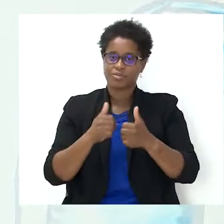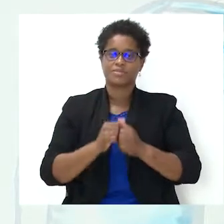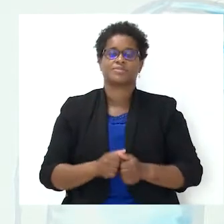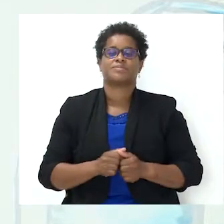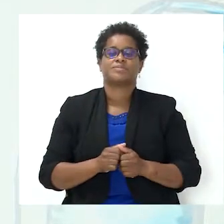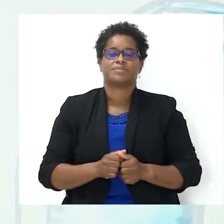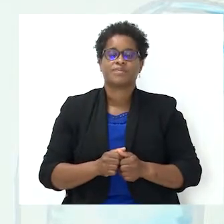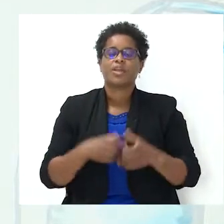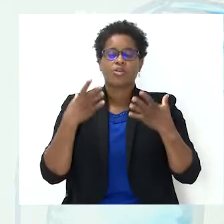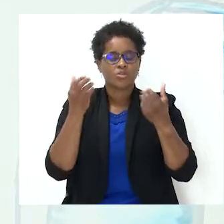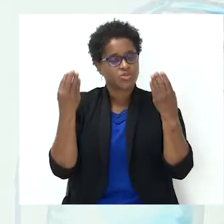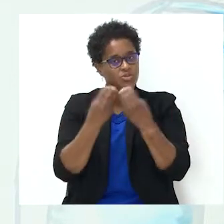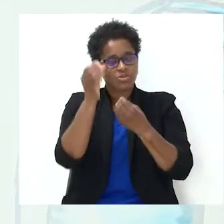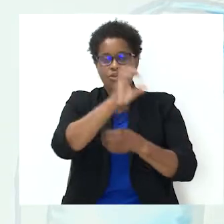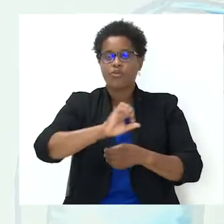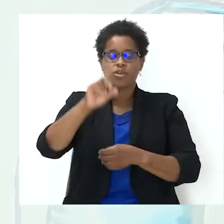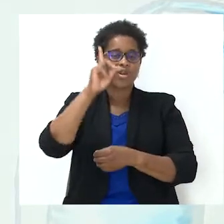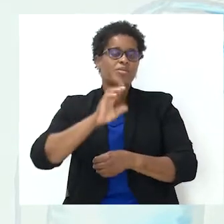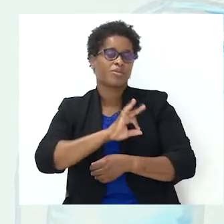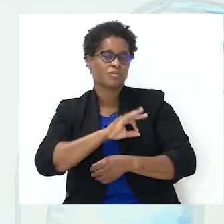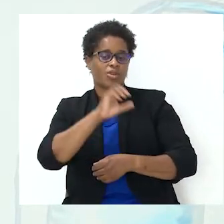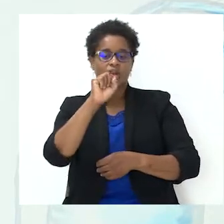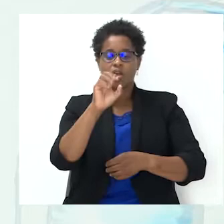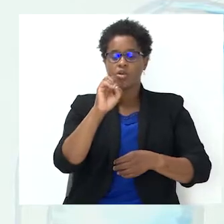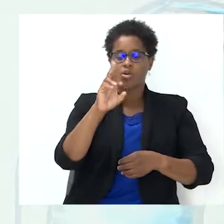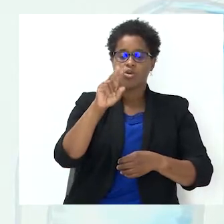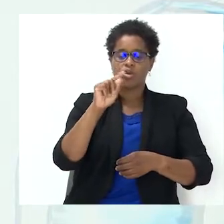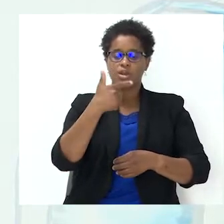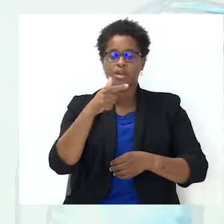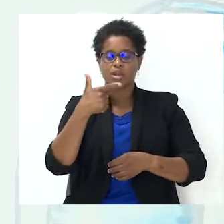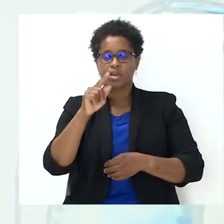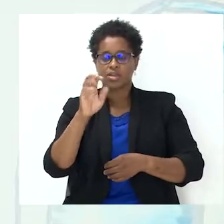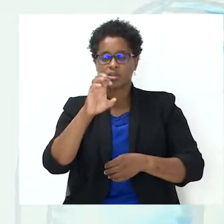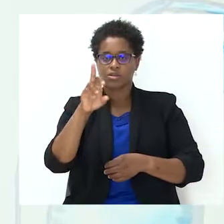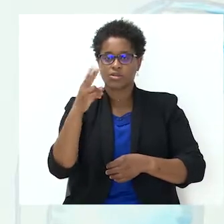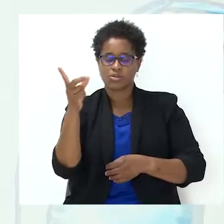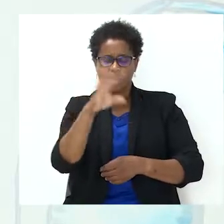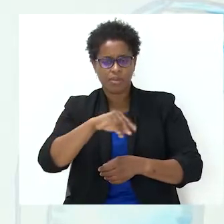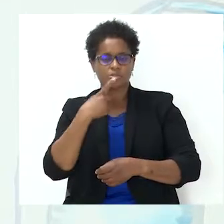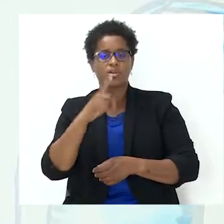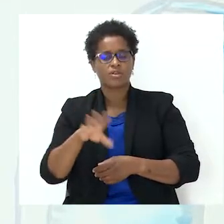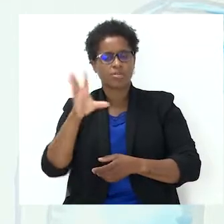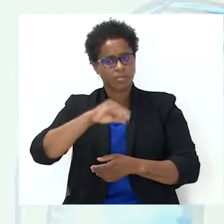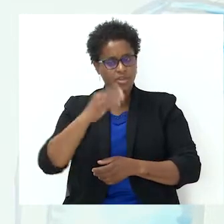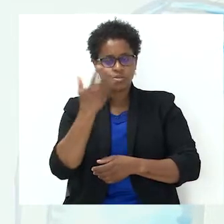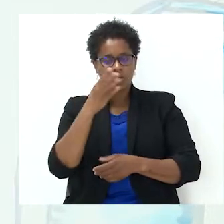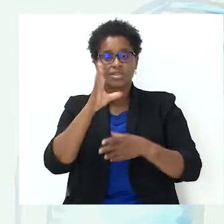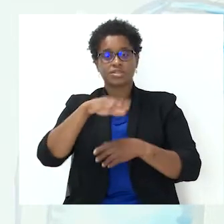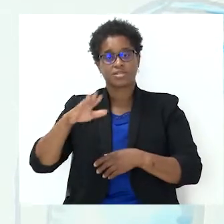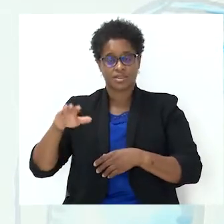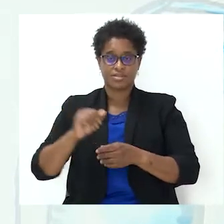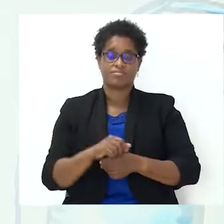bem-vindos. Convosco, a professora Goretti Cruz, mais uma vez, para mais uma aula de